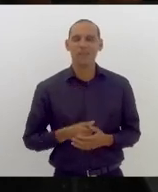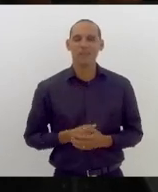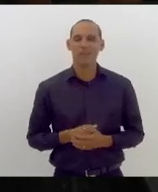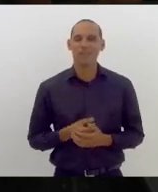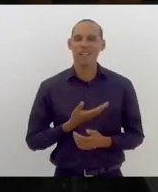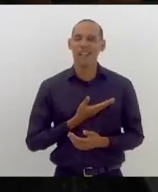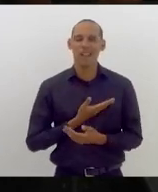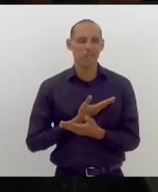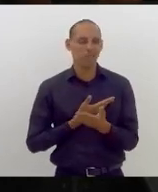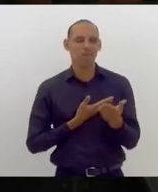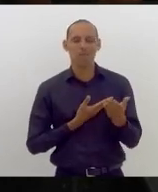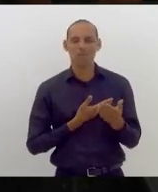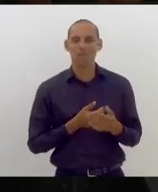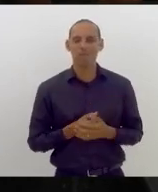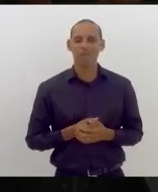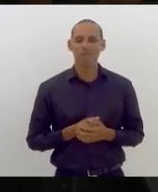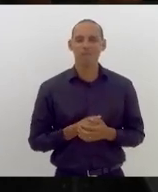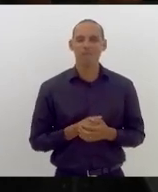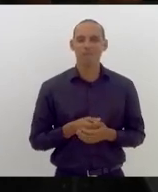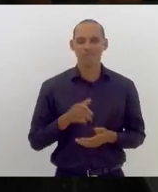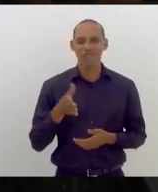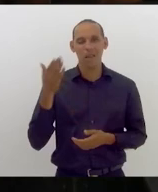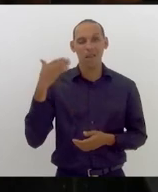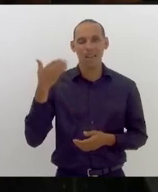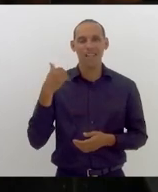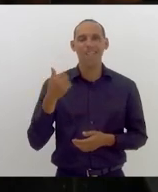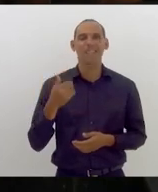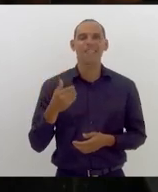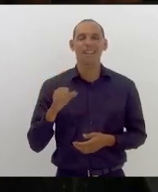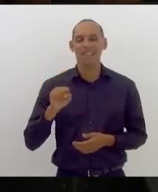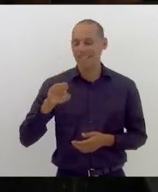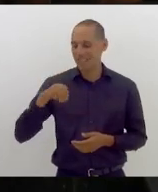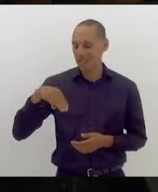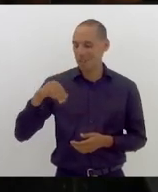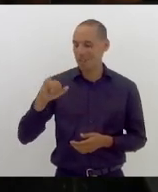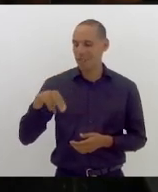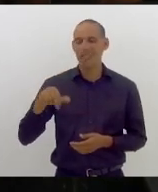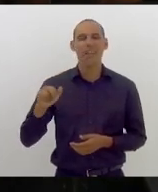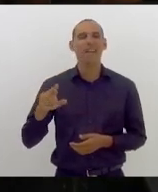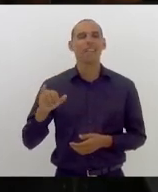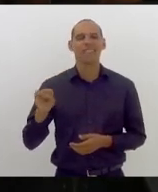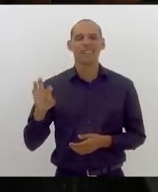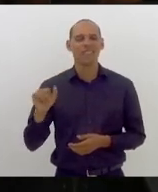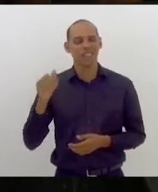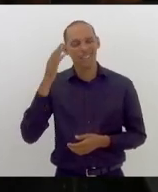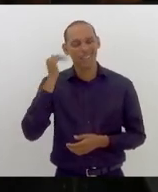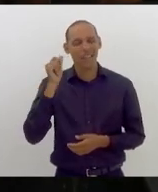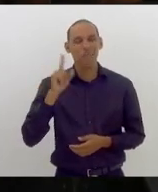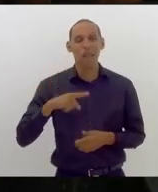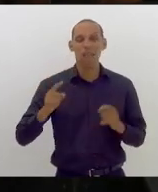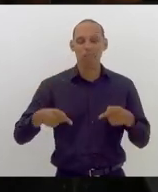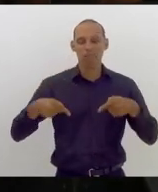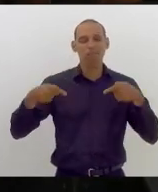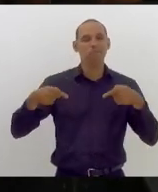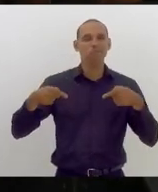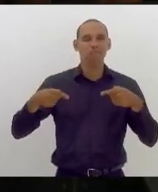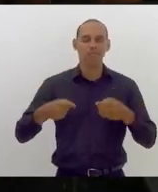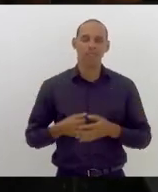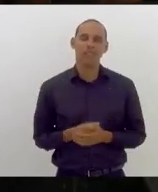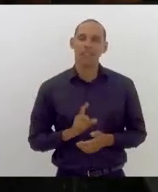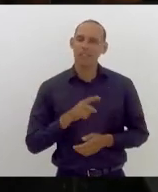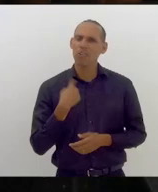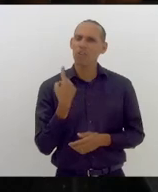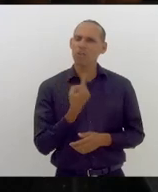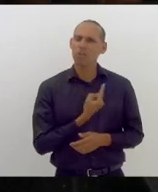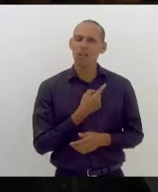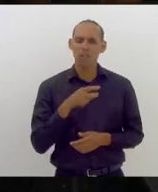meus amigos que Diego, que já foi seminarista, sabe o quanto é desafiador a gente fazer